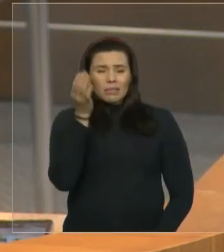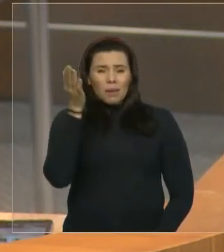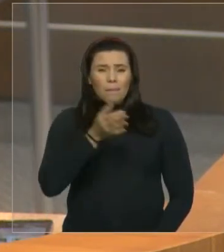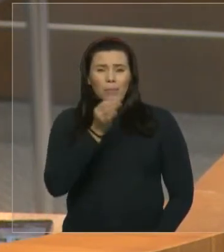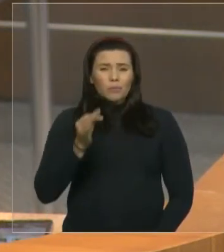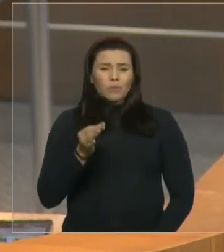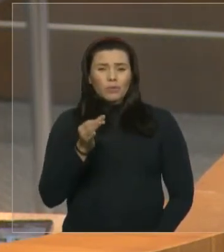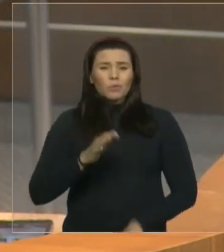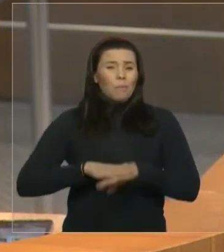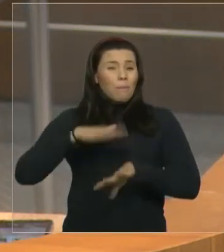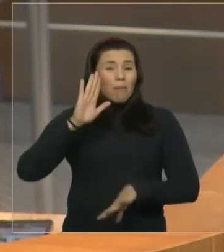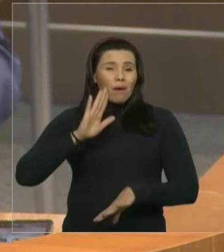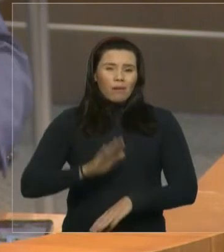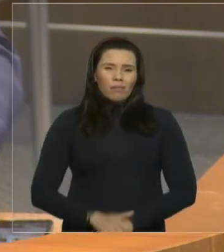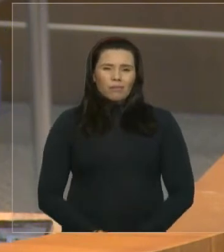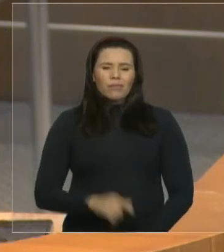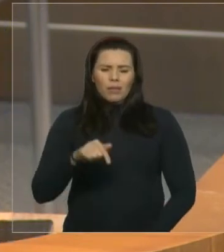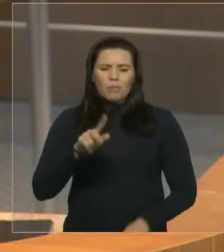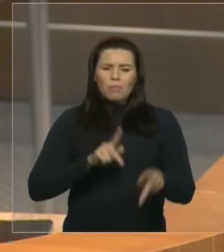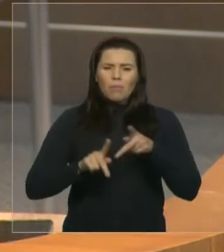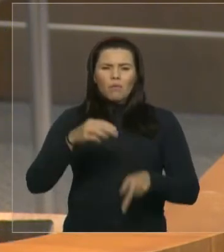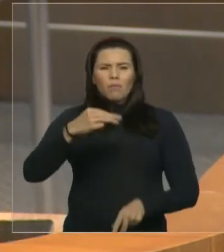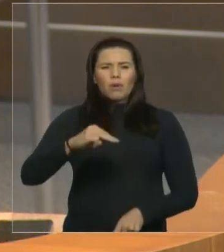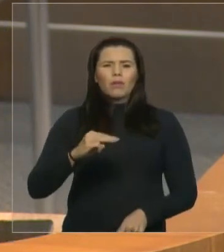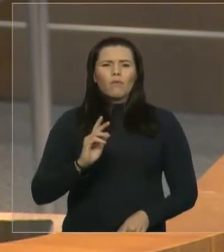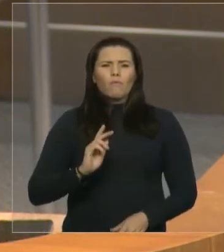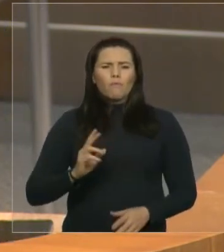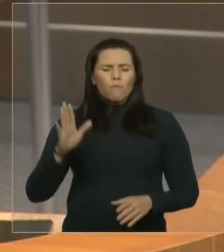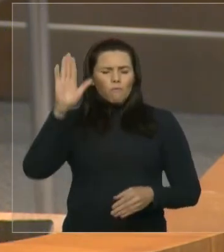ratificou o governador Flávio Dino a continuar administrando o Maranhão.